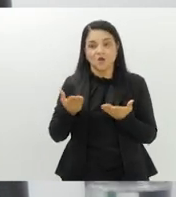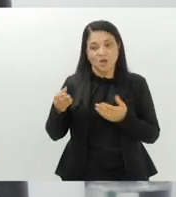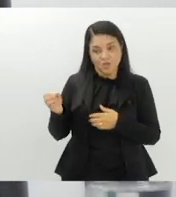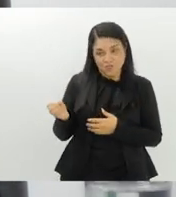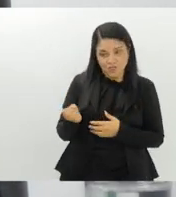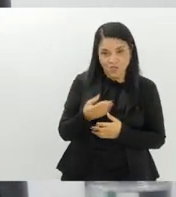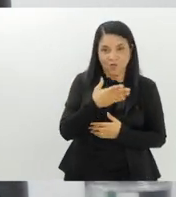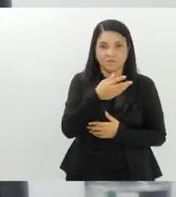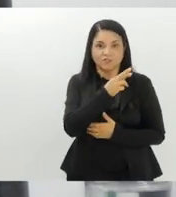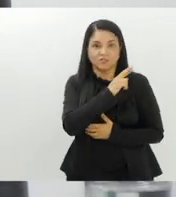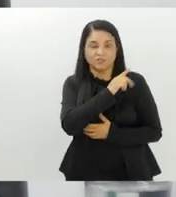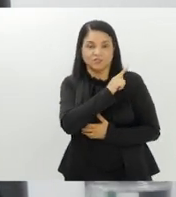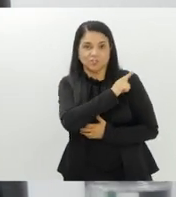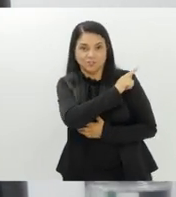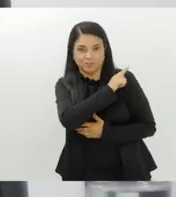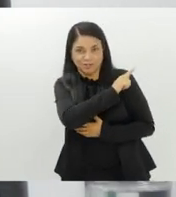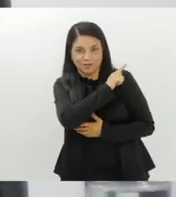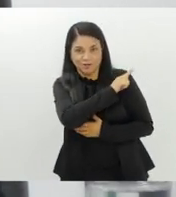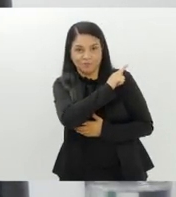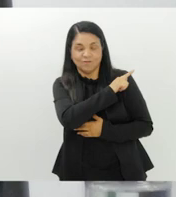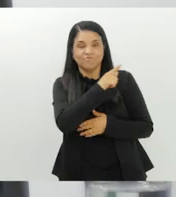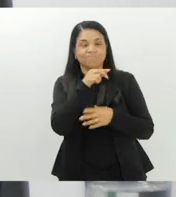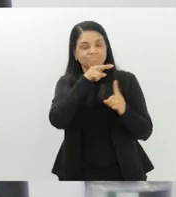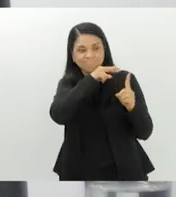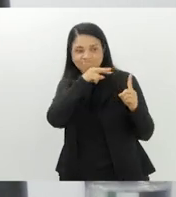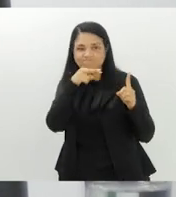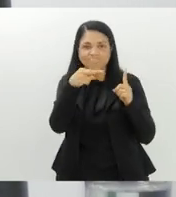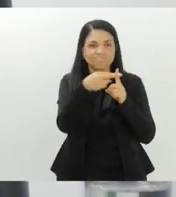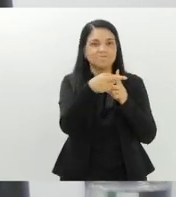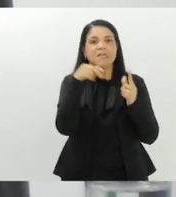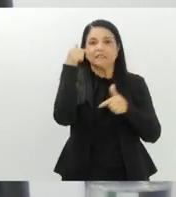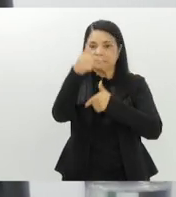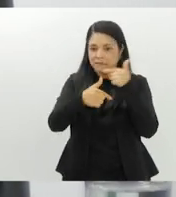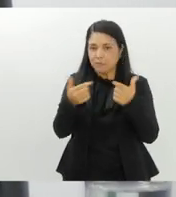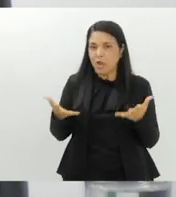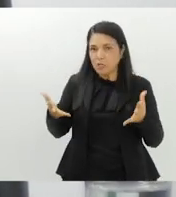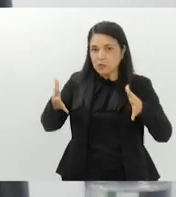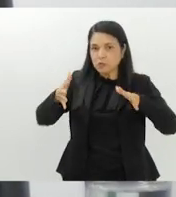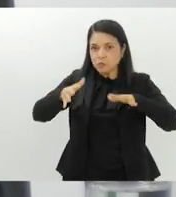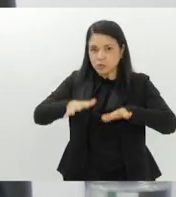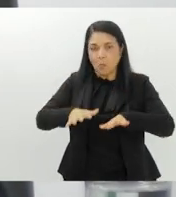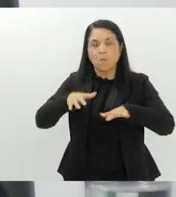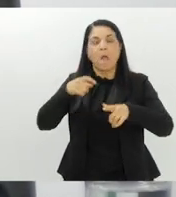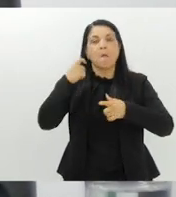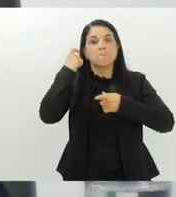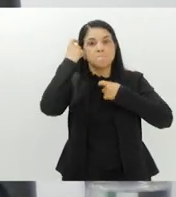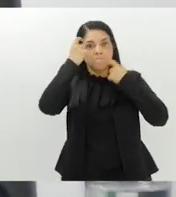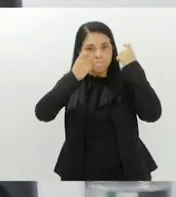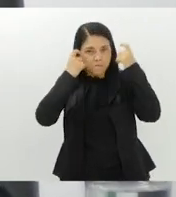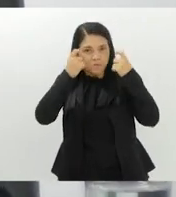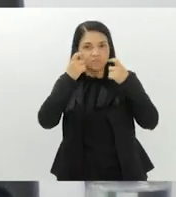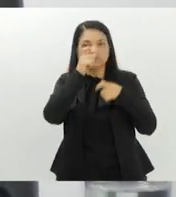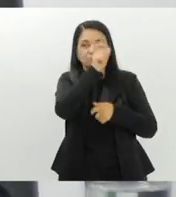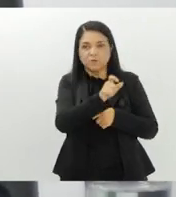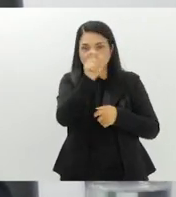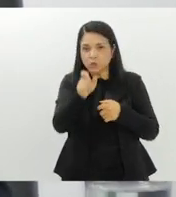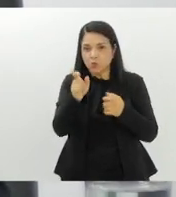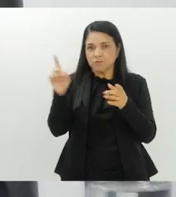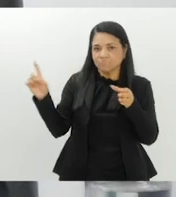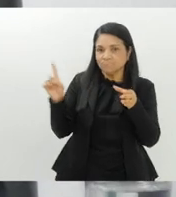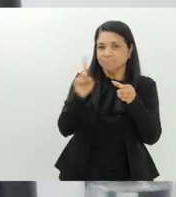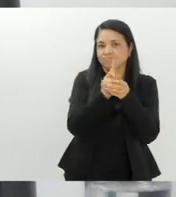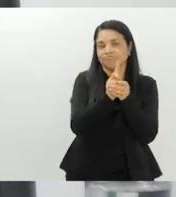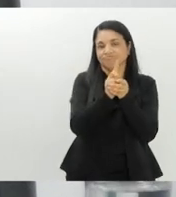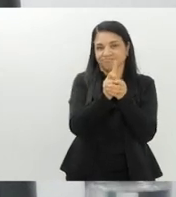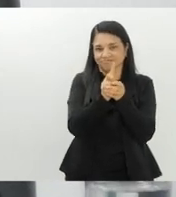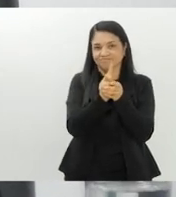gestão que visa e trabalha muito com a inclusão. A gente tem essa preocupação de incluir as pessoas.